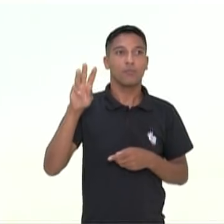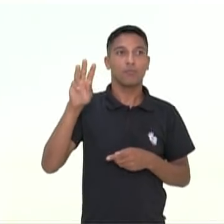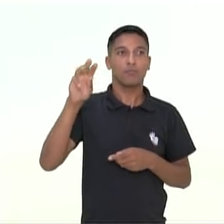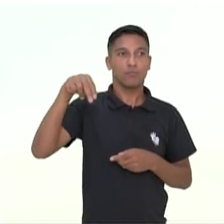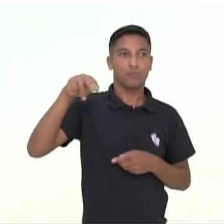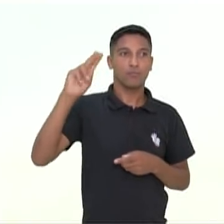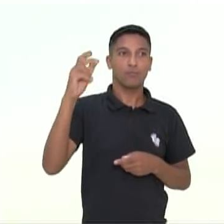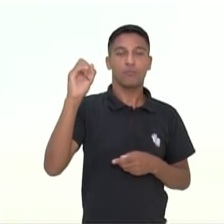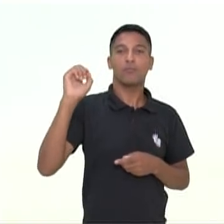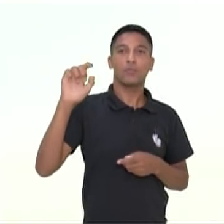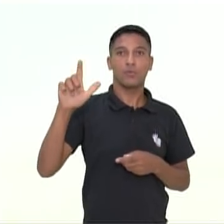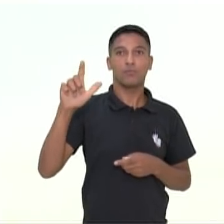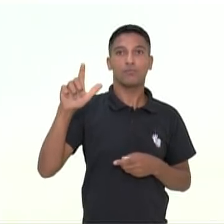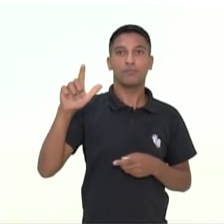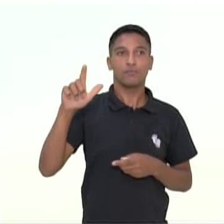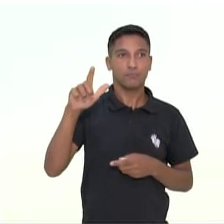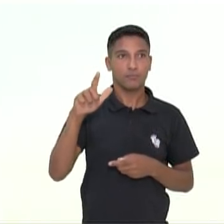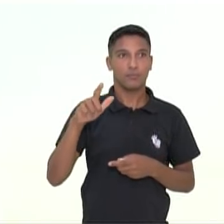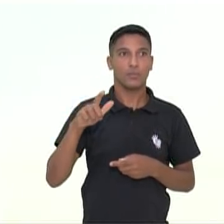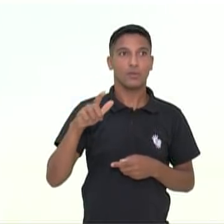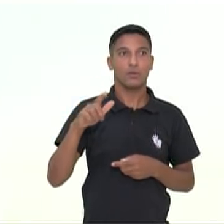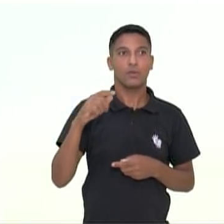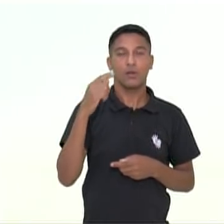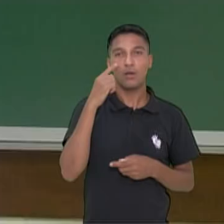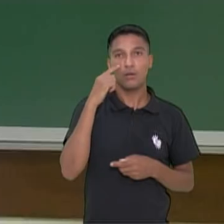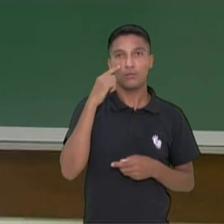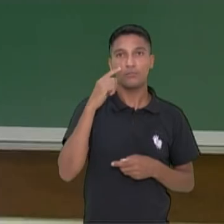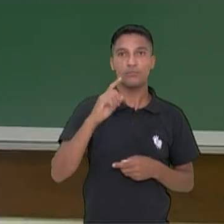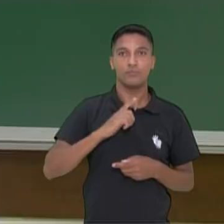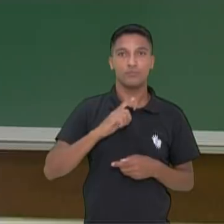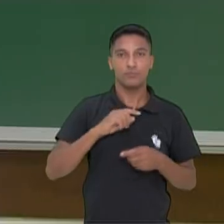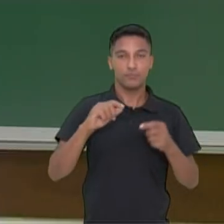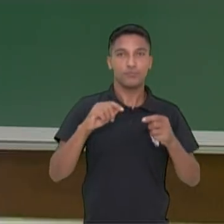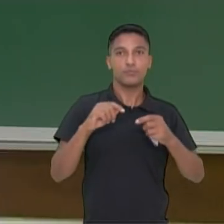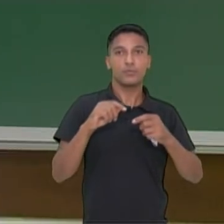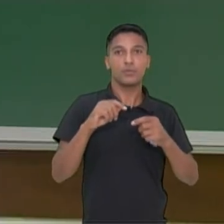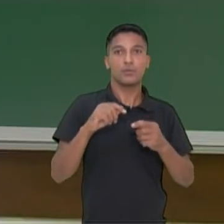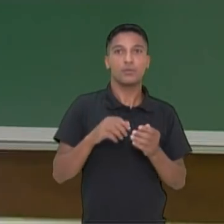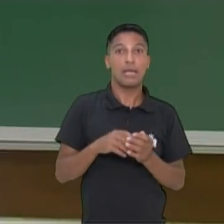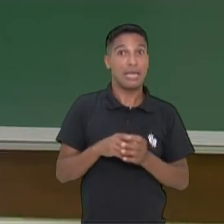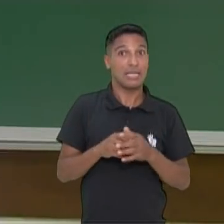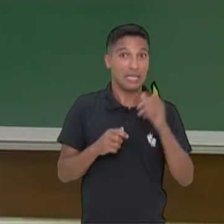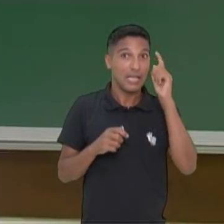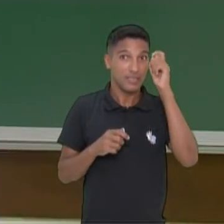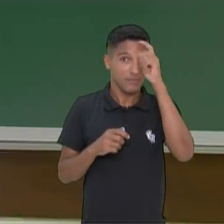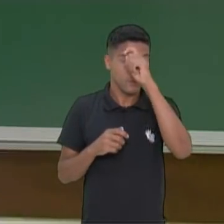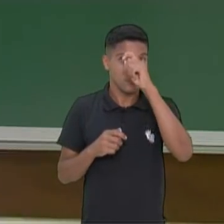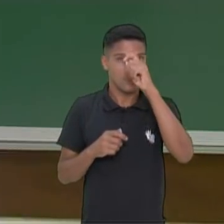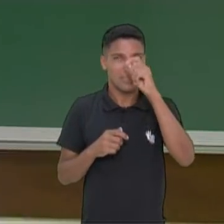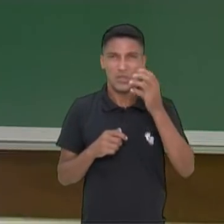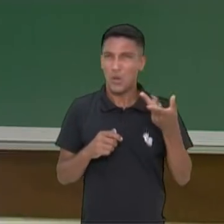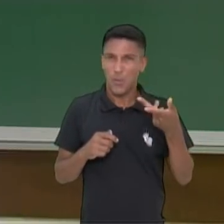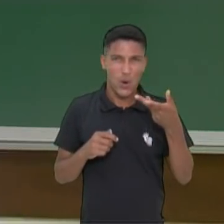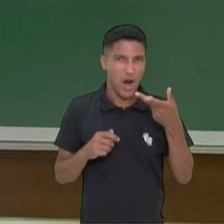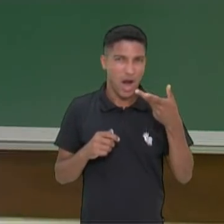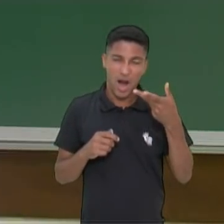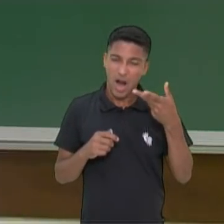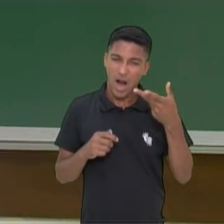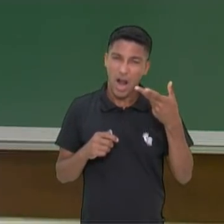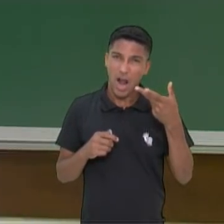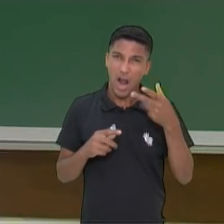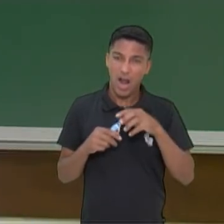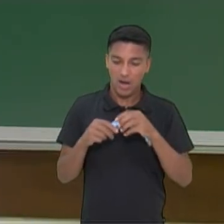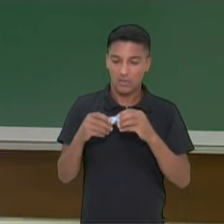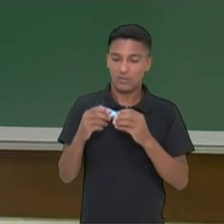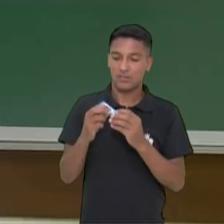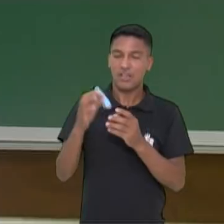uma filmagem, né, uma gravação muito interessante de uma descida muito difícil em alta velocidade, né?